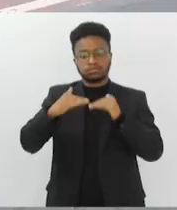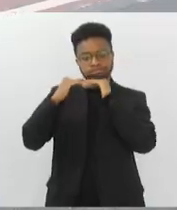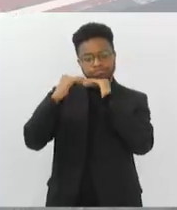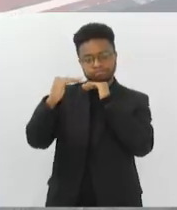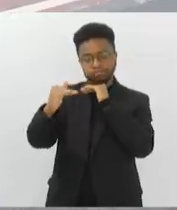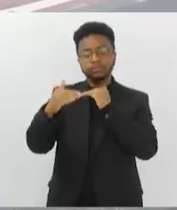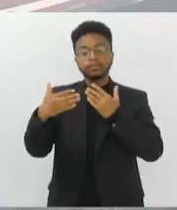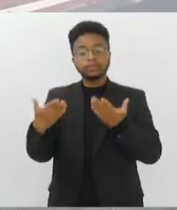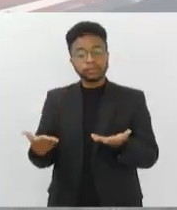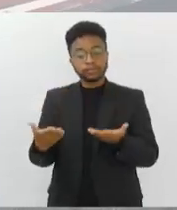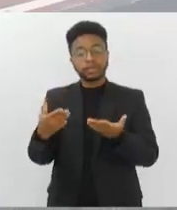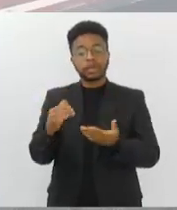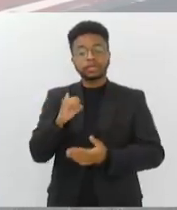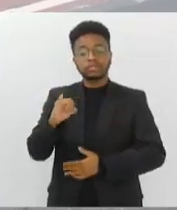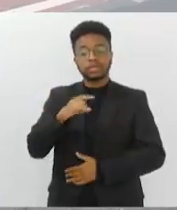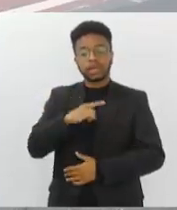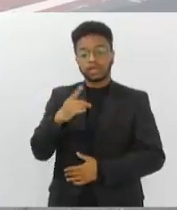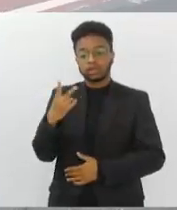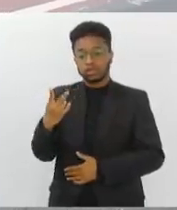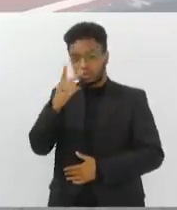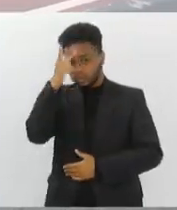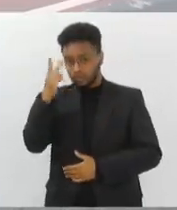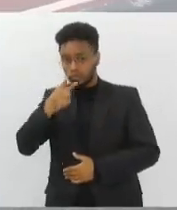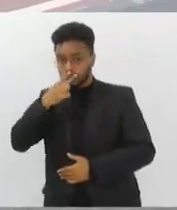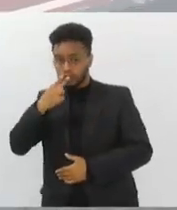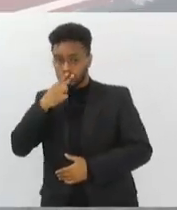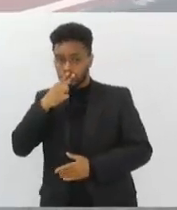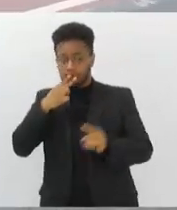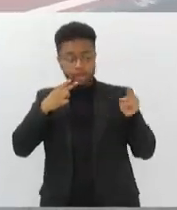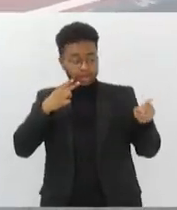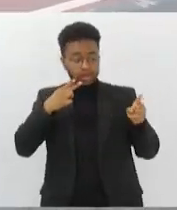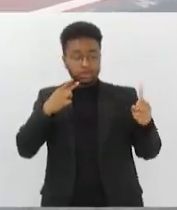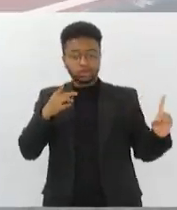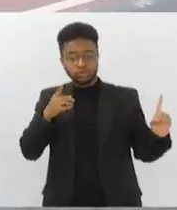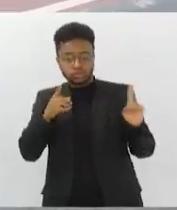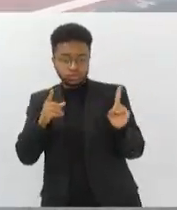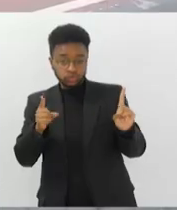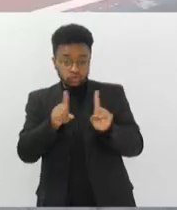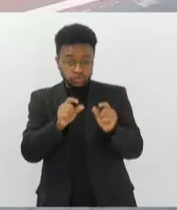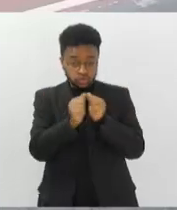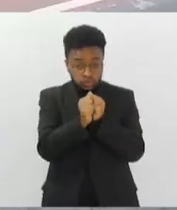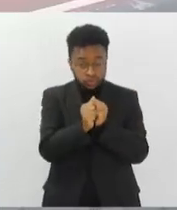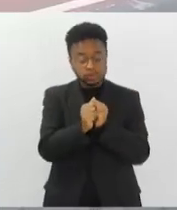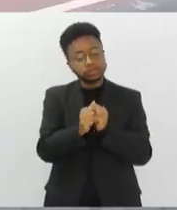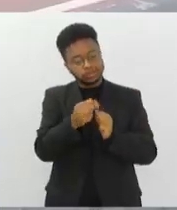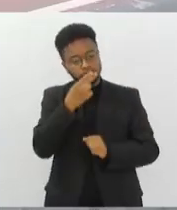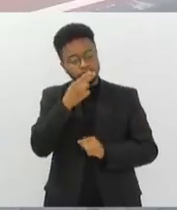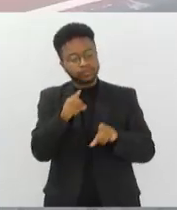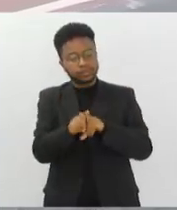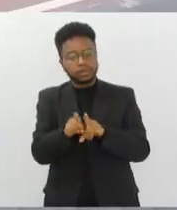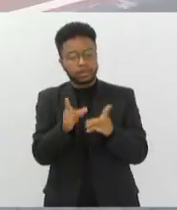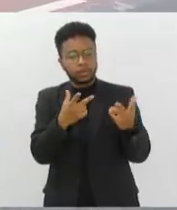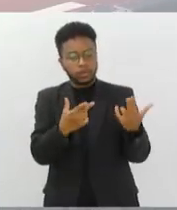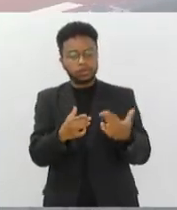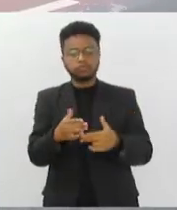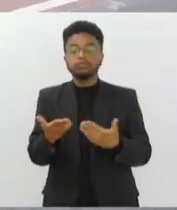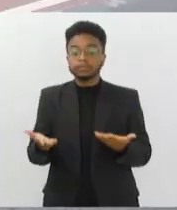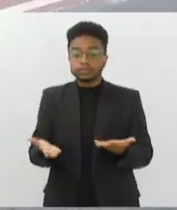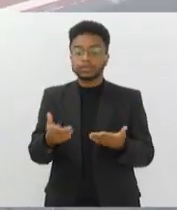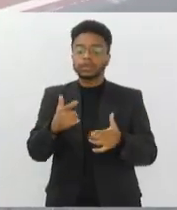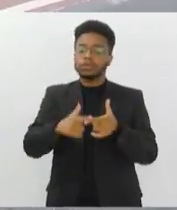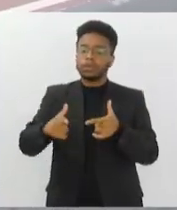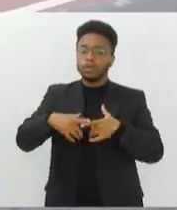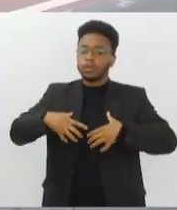Então, para cada 2 cigarros fumados, o passivo fuma. Então todos os problemas pulmonares,